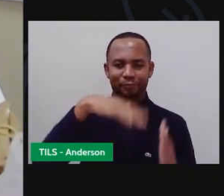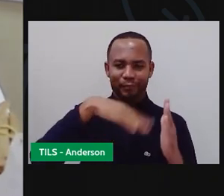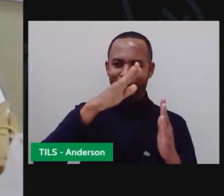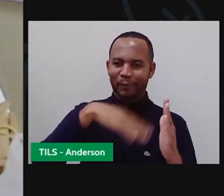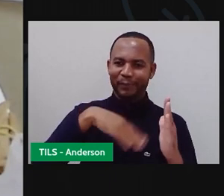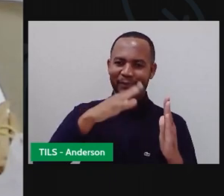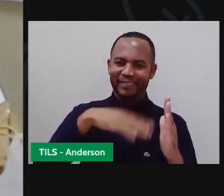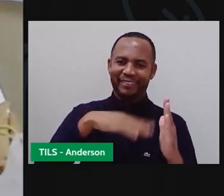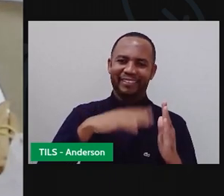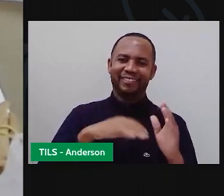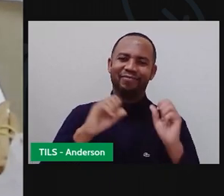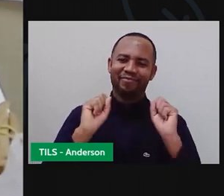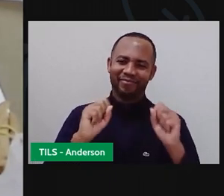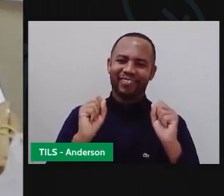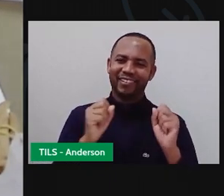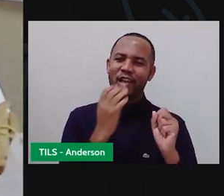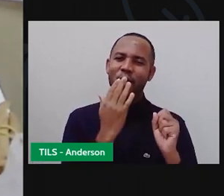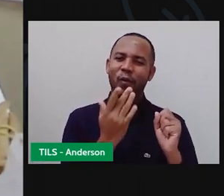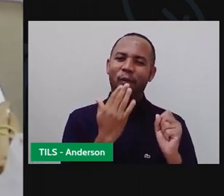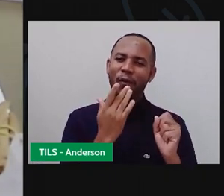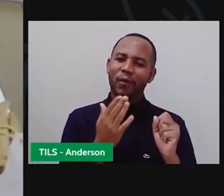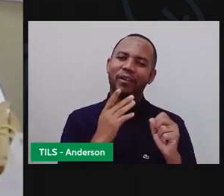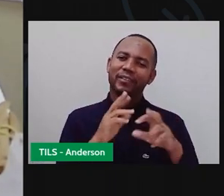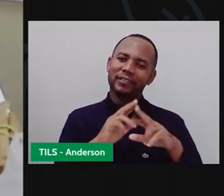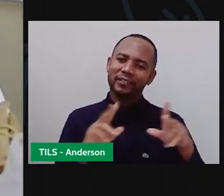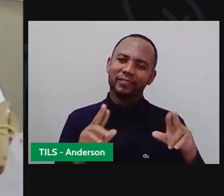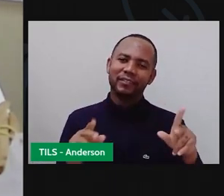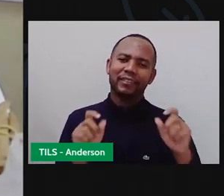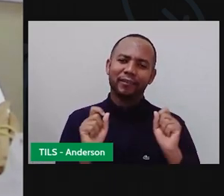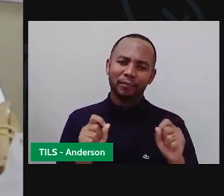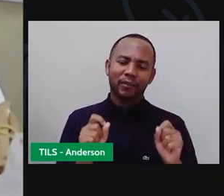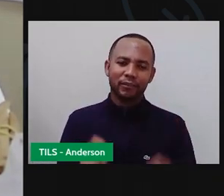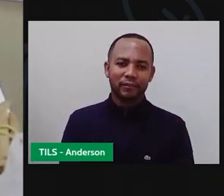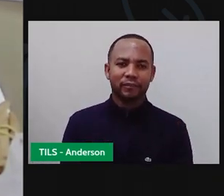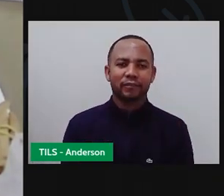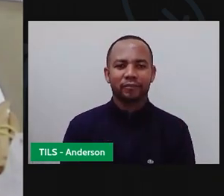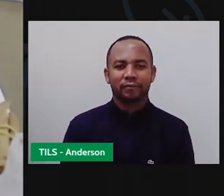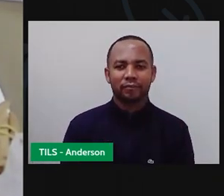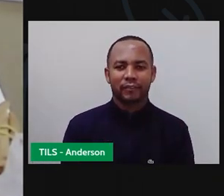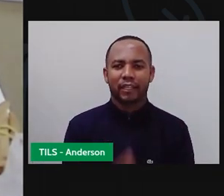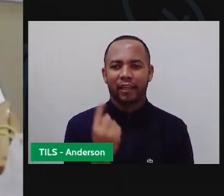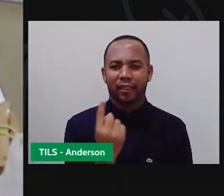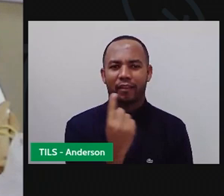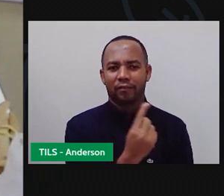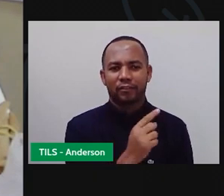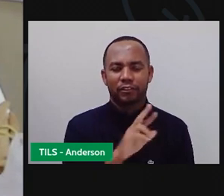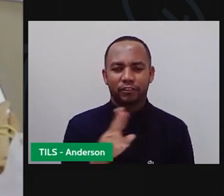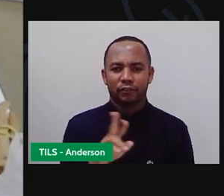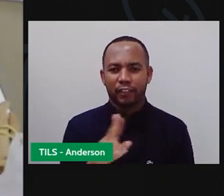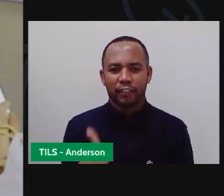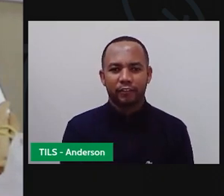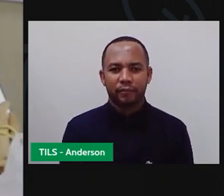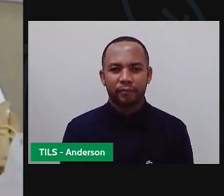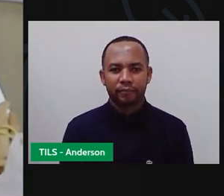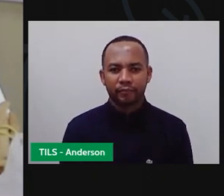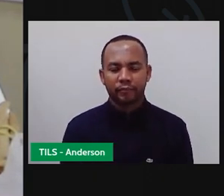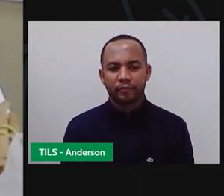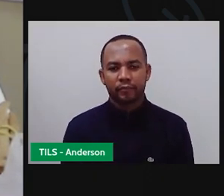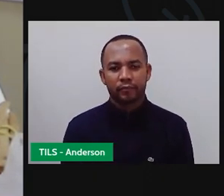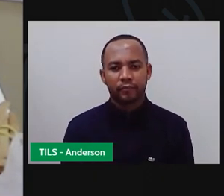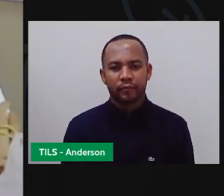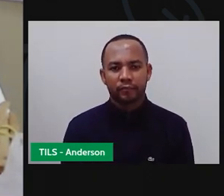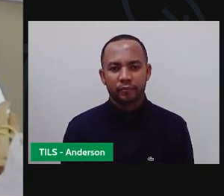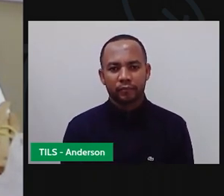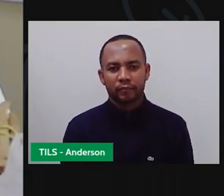pinta um você pode pintar todas as cores e as unidades de uma cor aí de dezena de outra né a de centenas de outra e